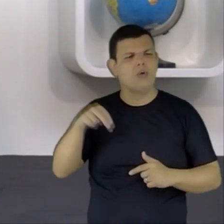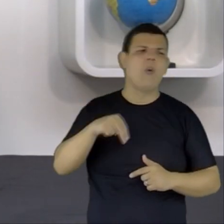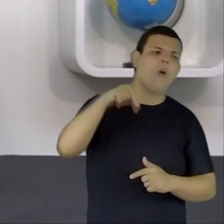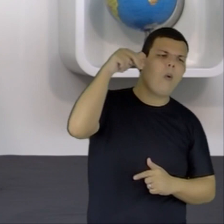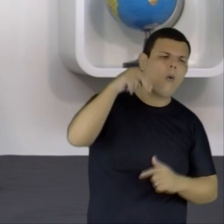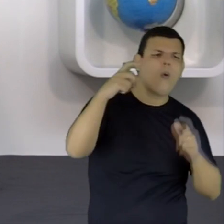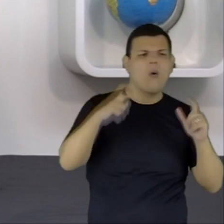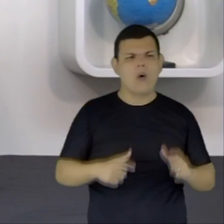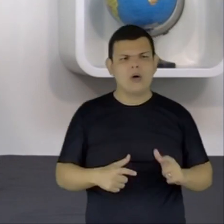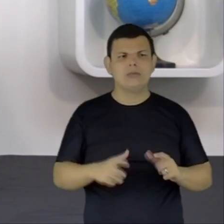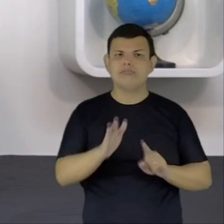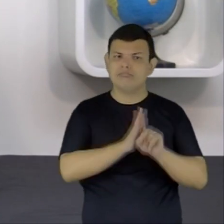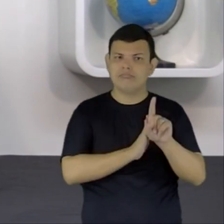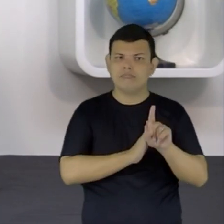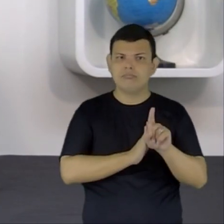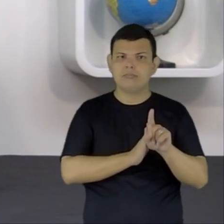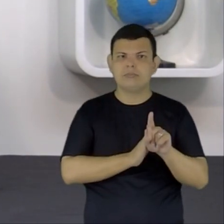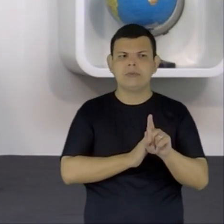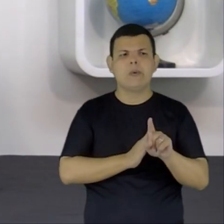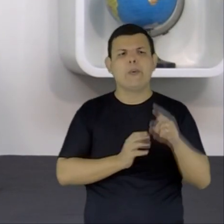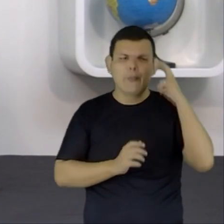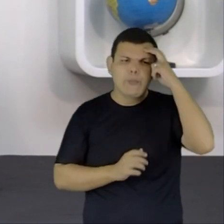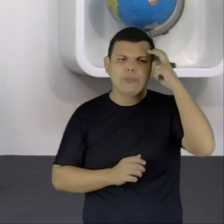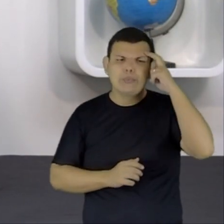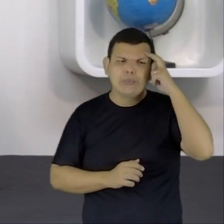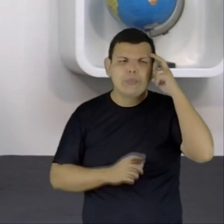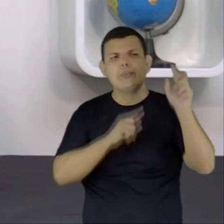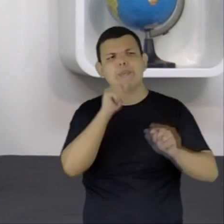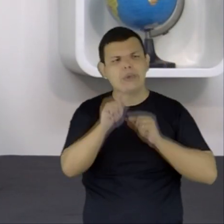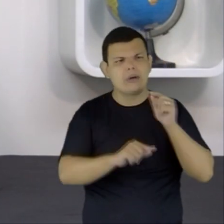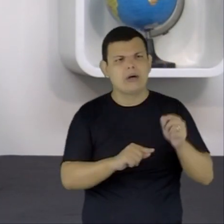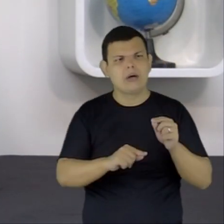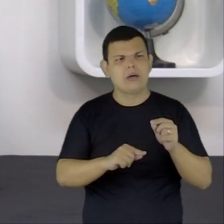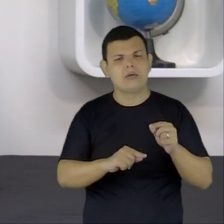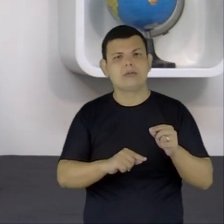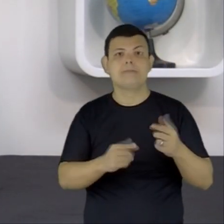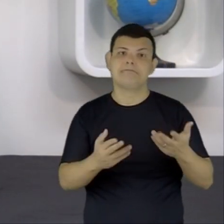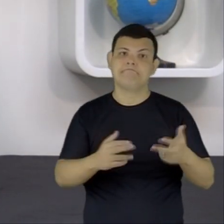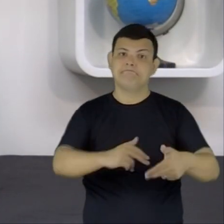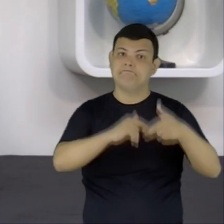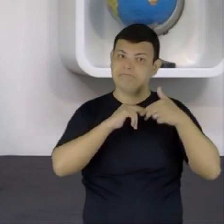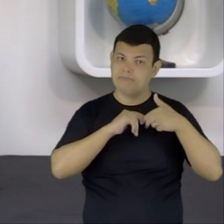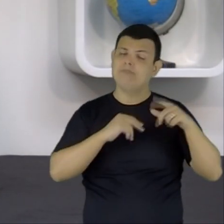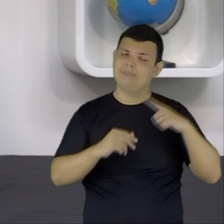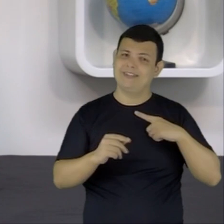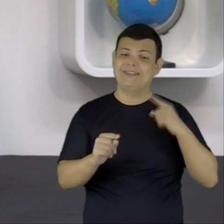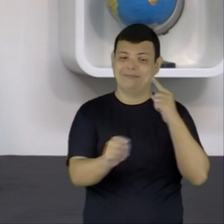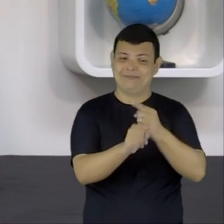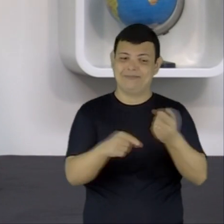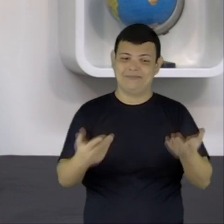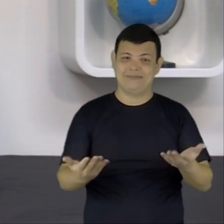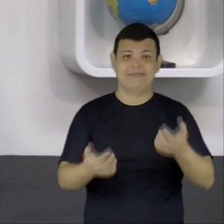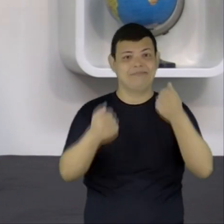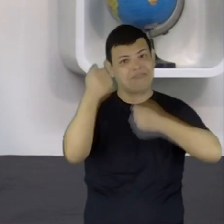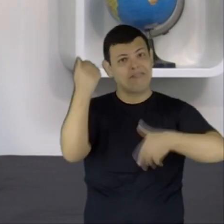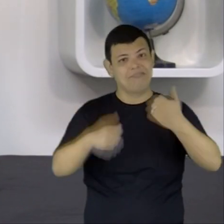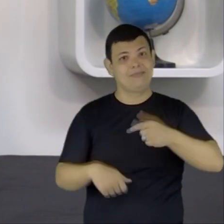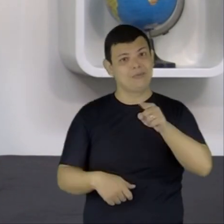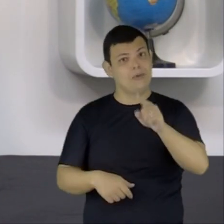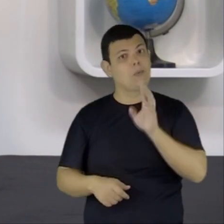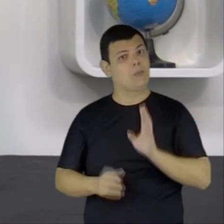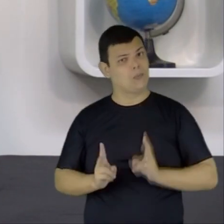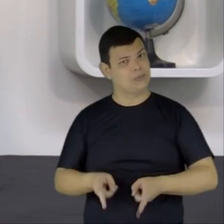a região nordeste, qual é a cultura da tua região? Então, por isso nós temos esse nosso encontro para que você